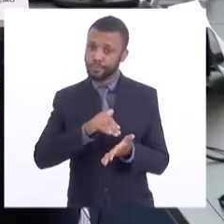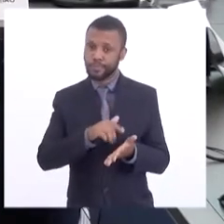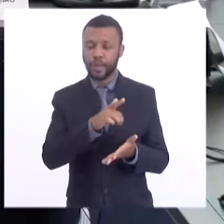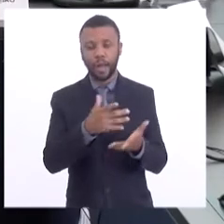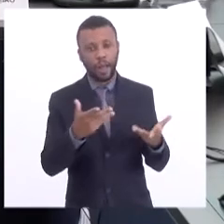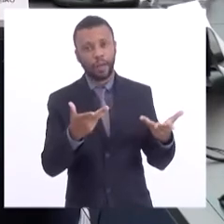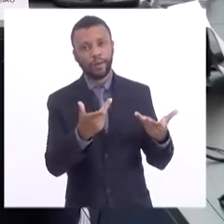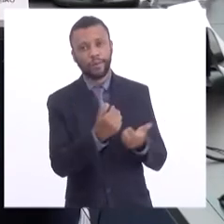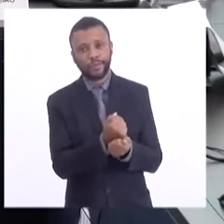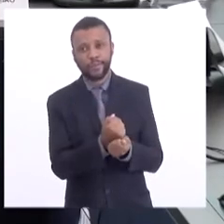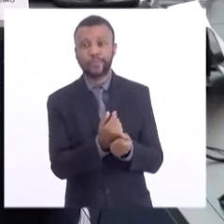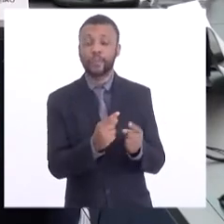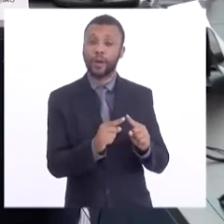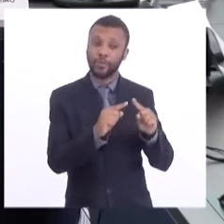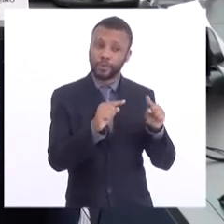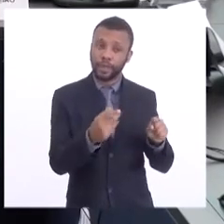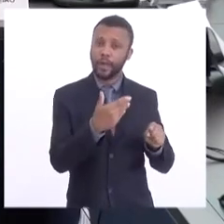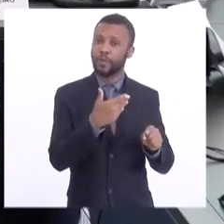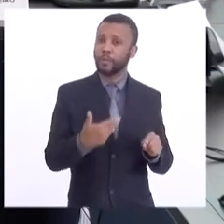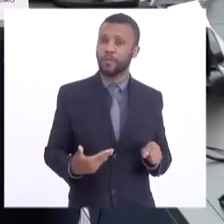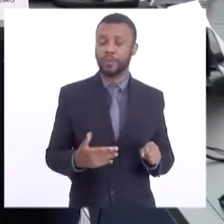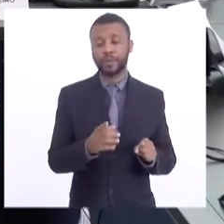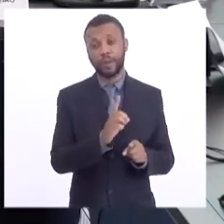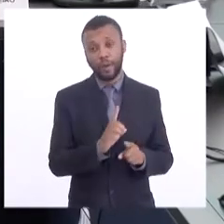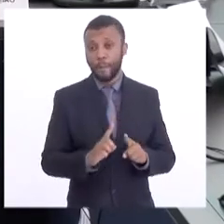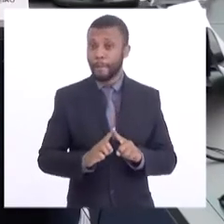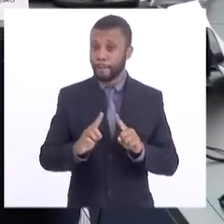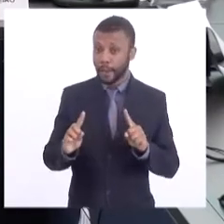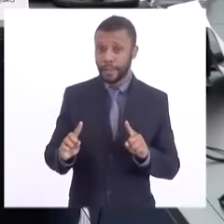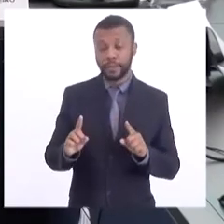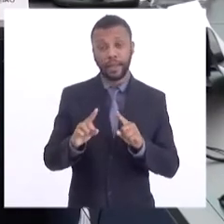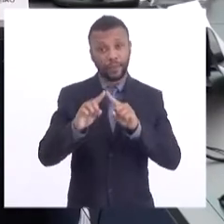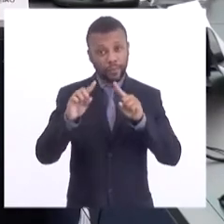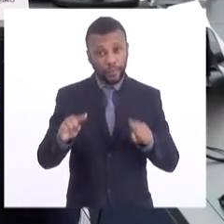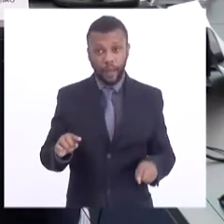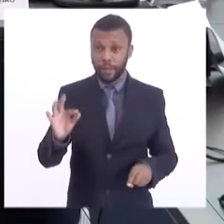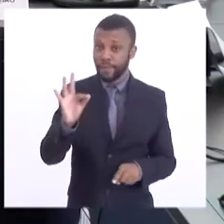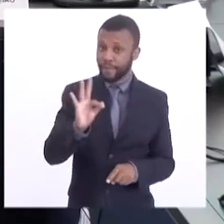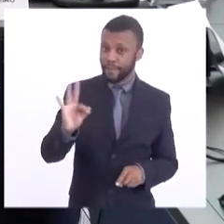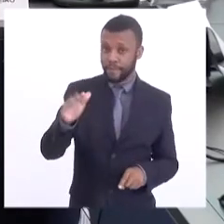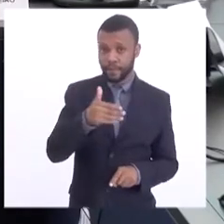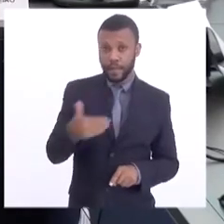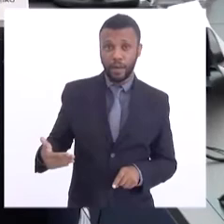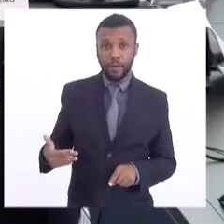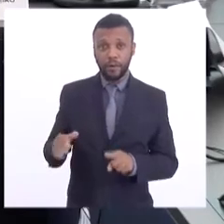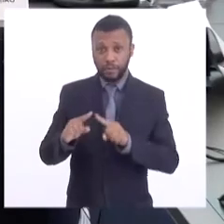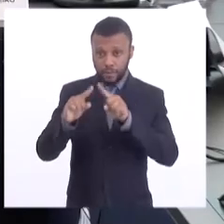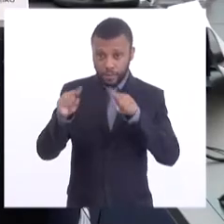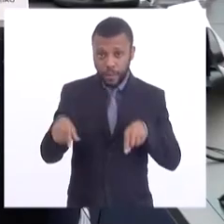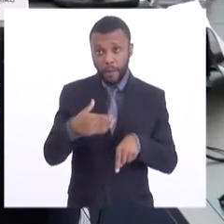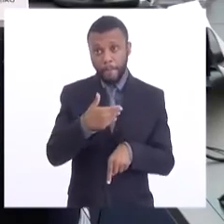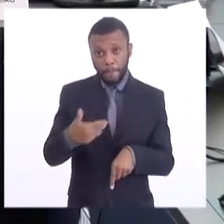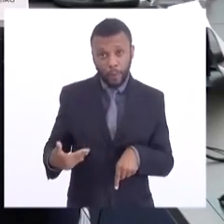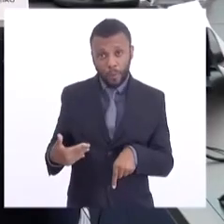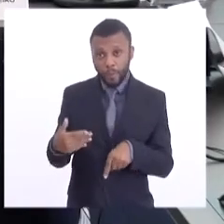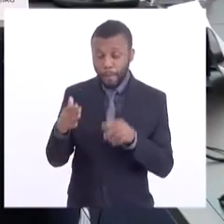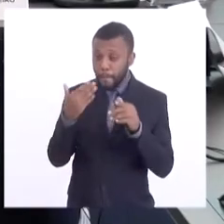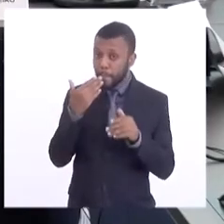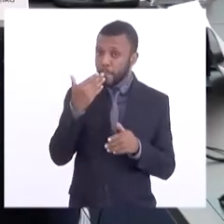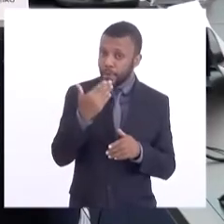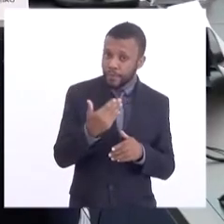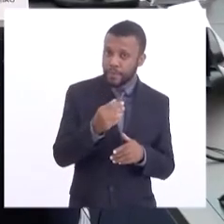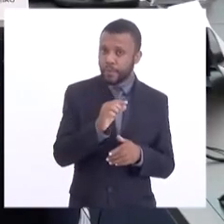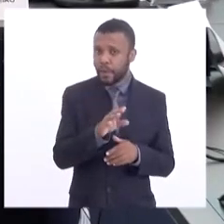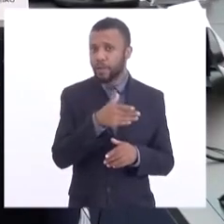qualificado não é funcionar do Estado mas é funcionário Federal quando ele funcionário Puro preferencialmente Me chama